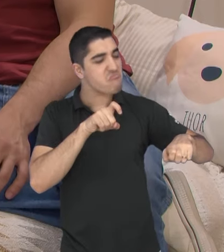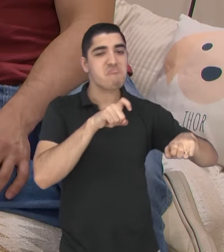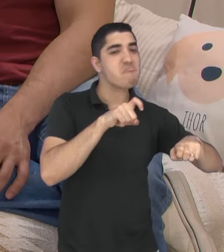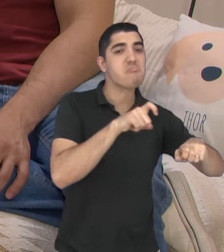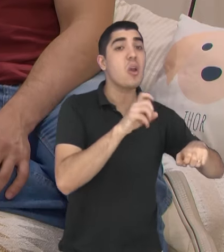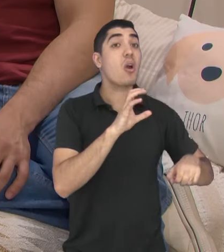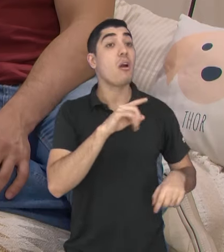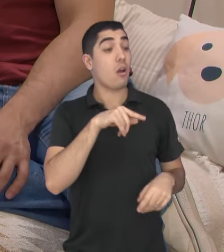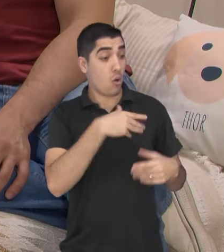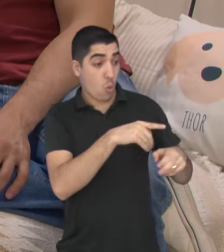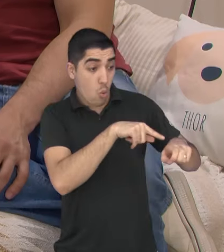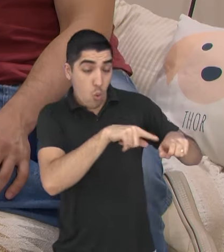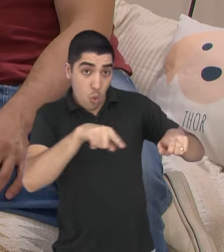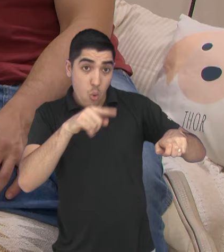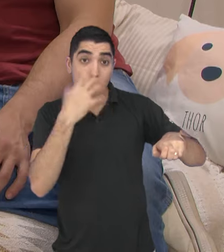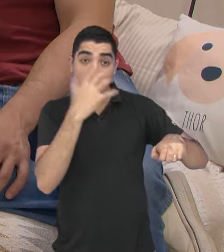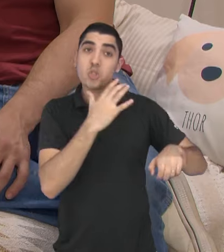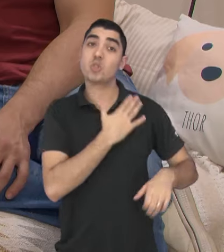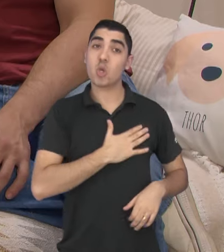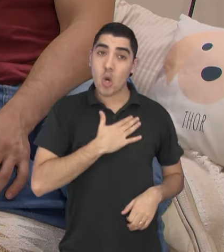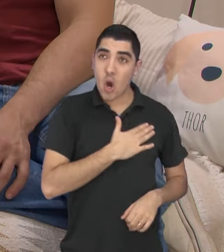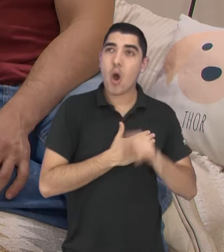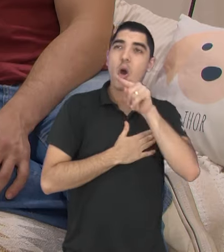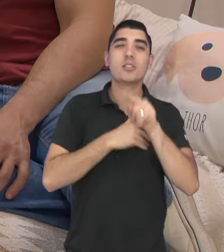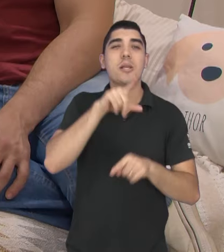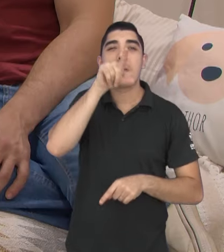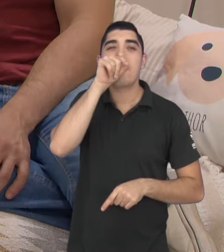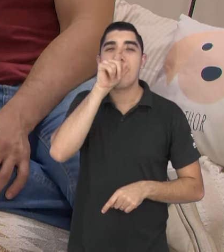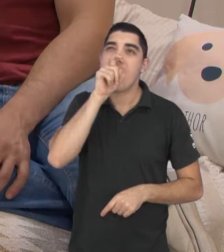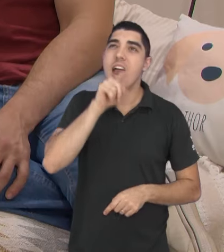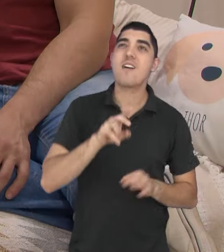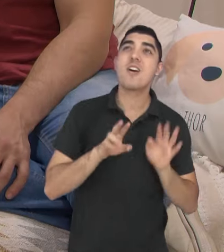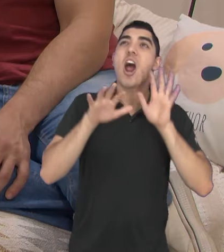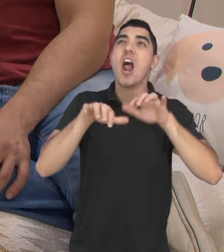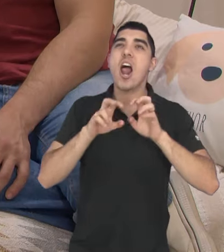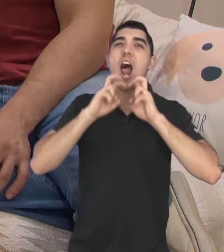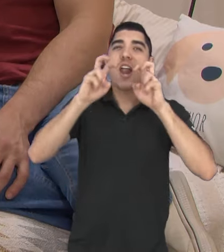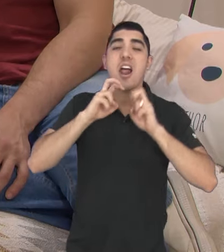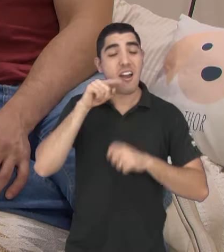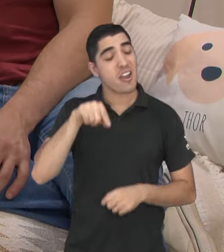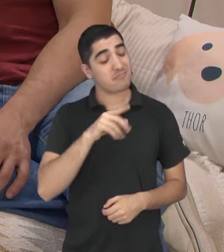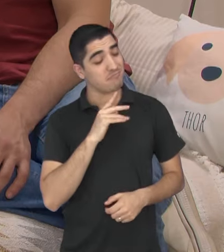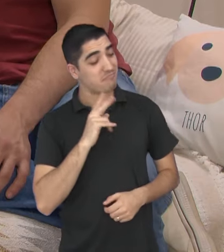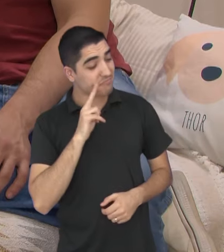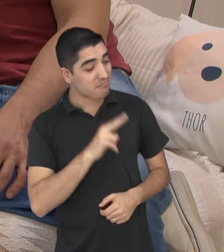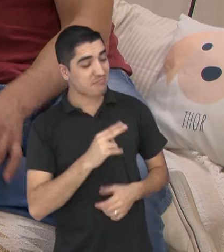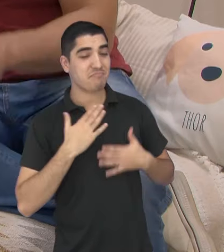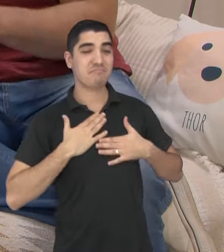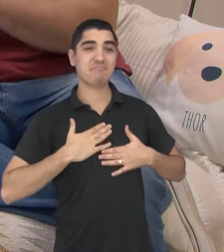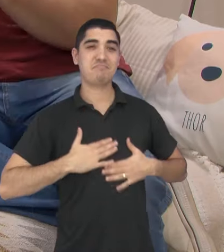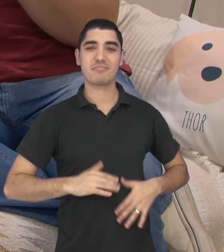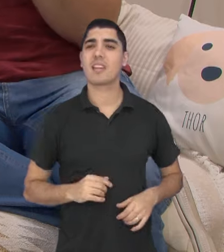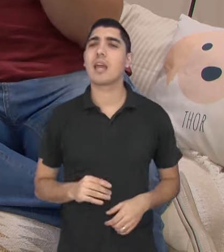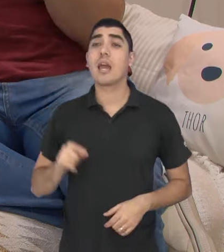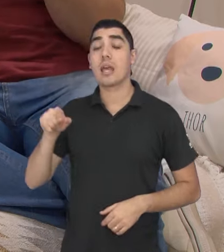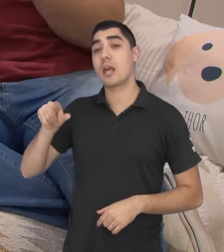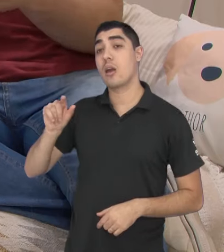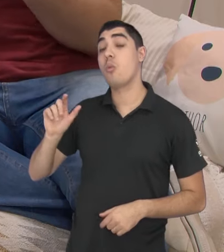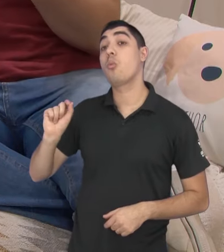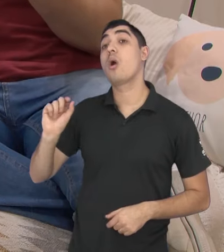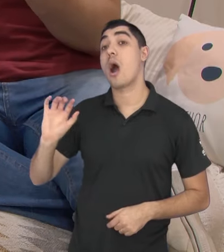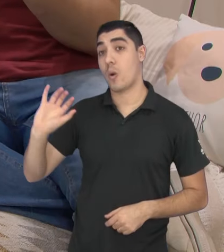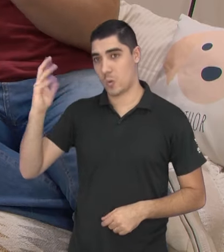de passarinho, então vão na gaiola dela, sobem ali, latem para ela e ela fica tranquila. Aí o que foi que aconteceu? A Gemada contou